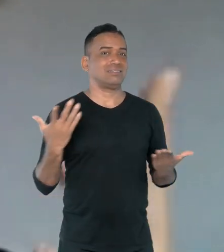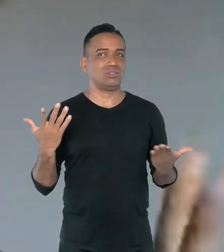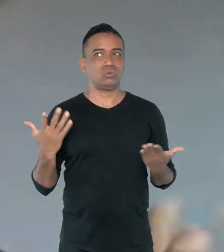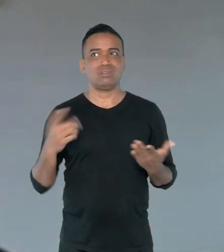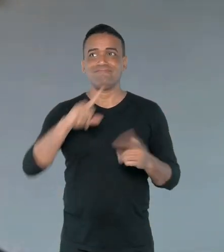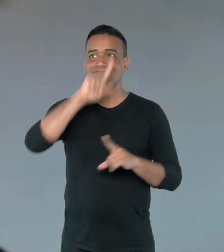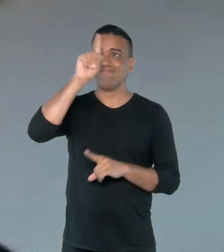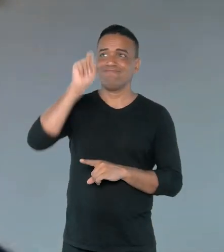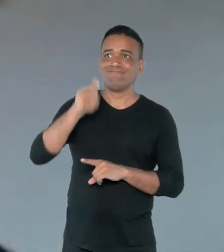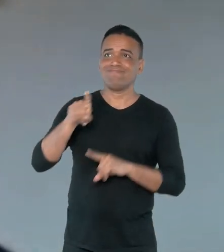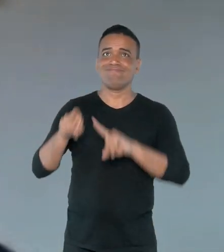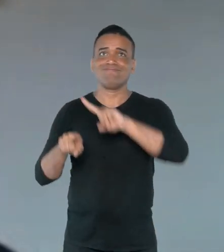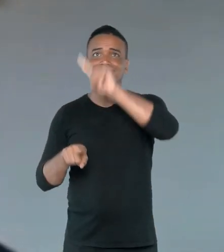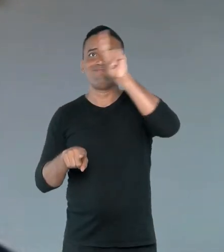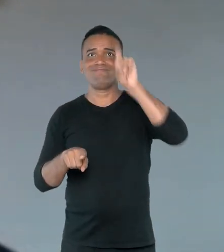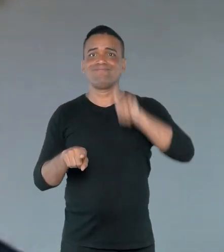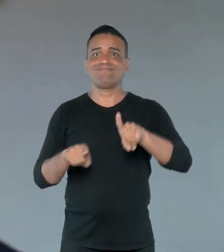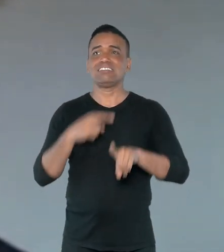os questionamentos, né?